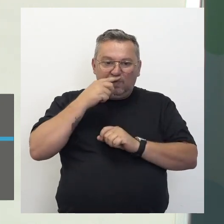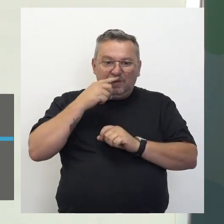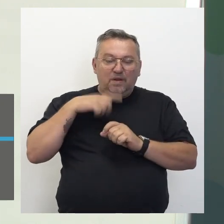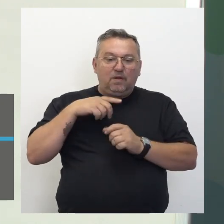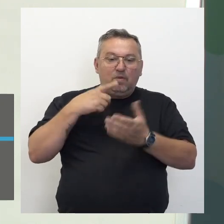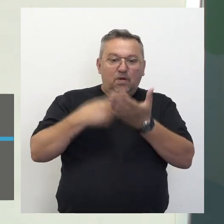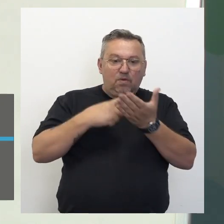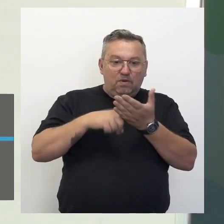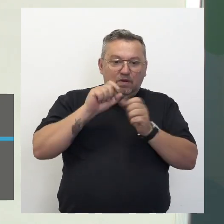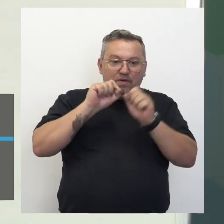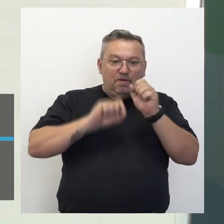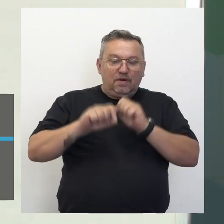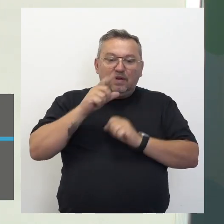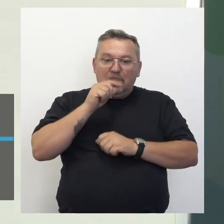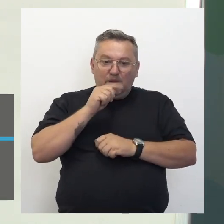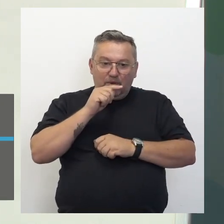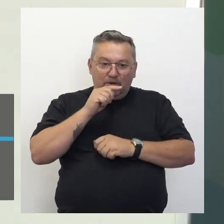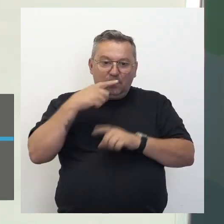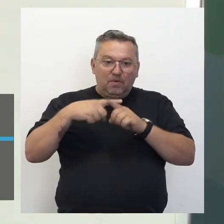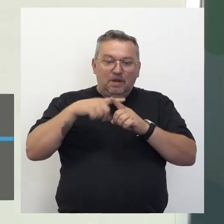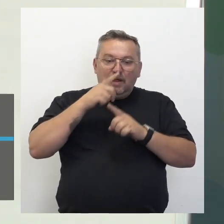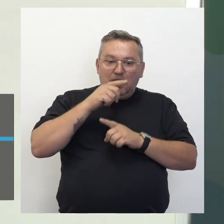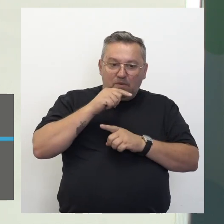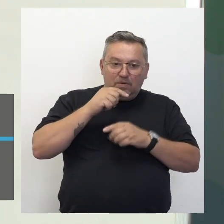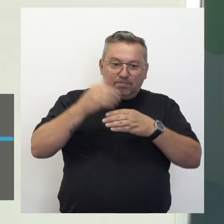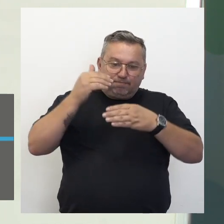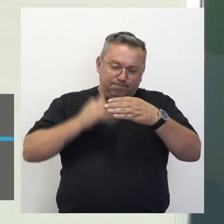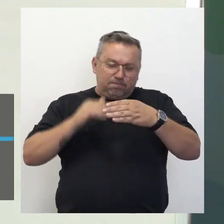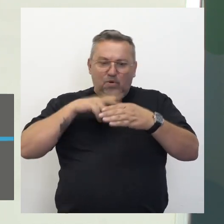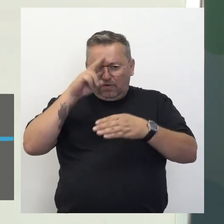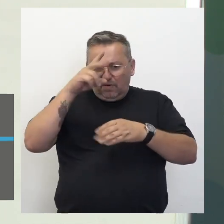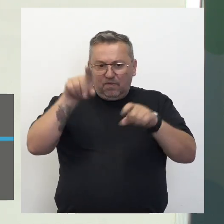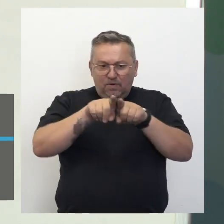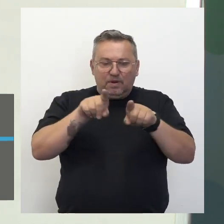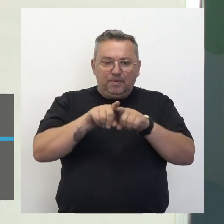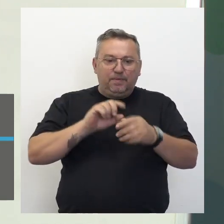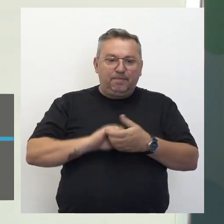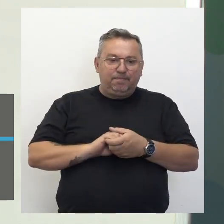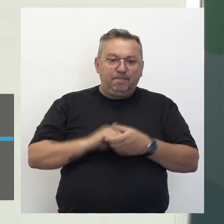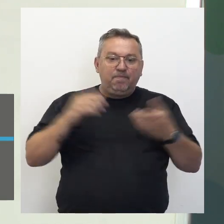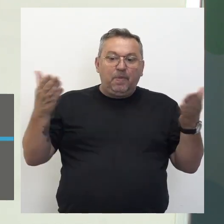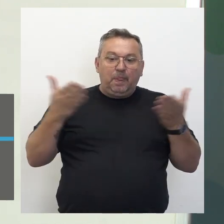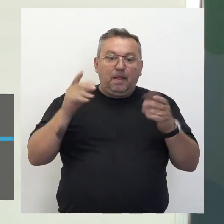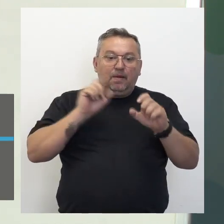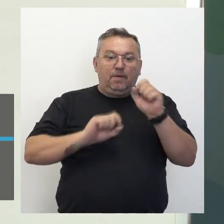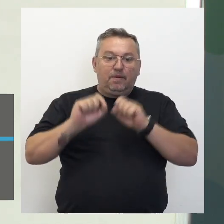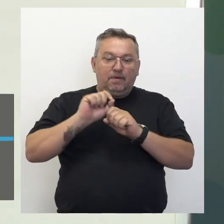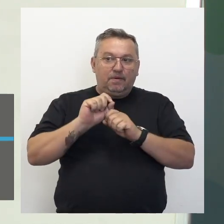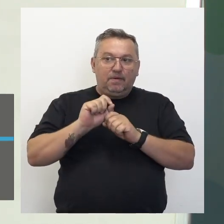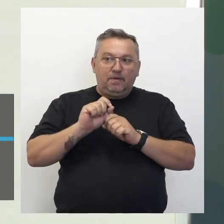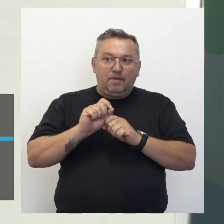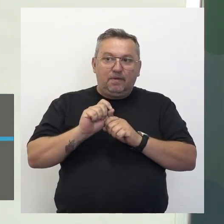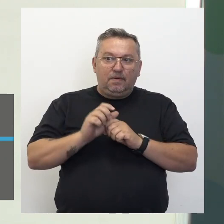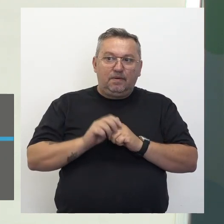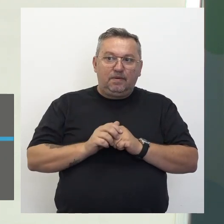que foi diluído em água. Porque a água pode evaporar e posso concentrar, depende da temperatura e tudo. Agora, aqueles que são líquidos e aqueles que